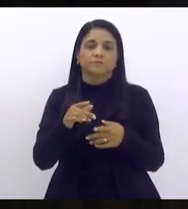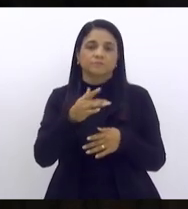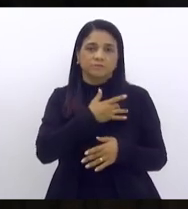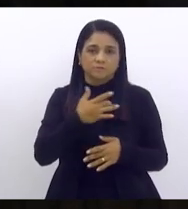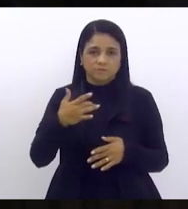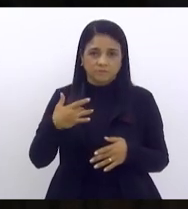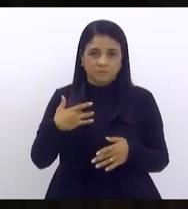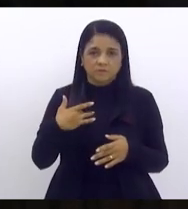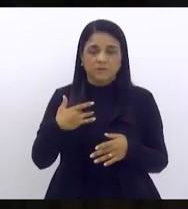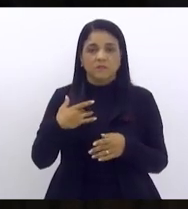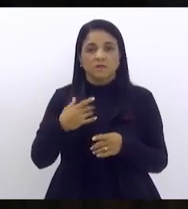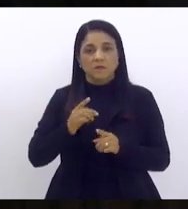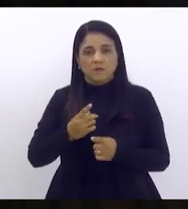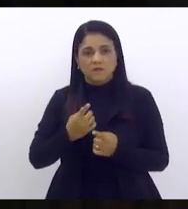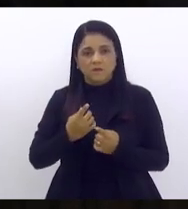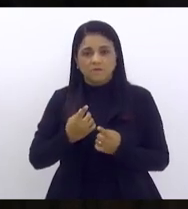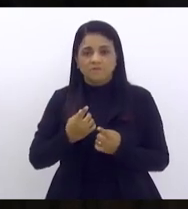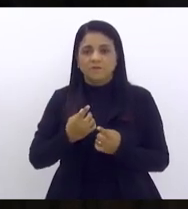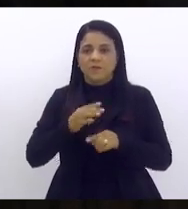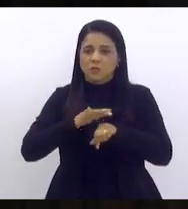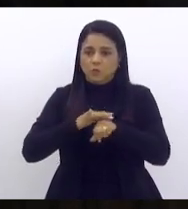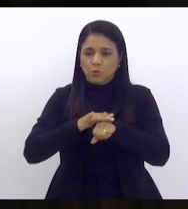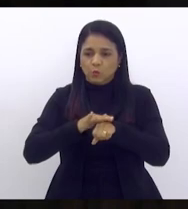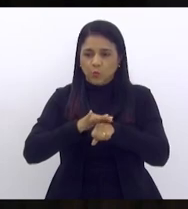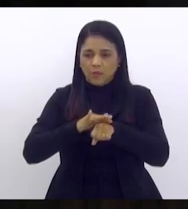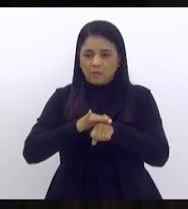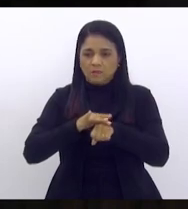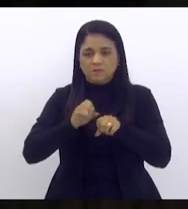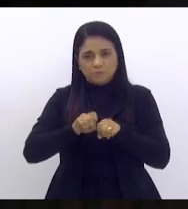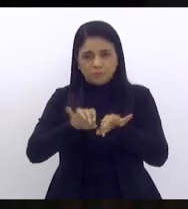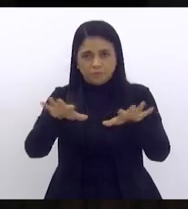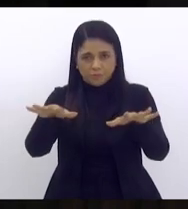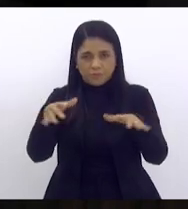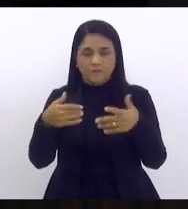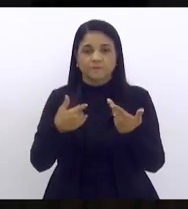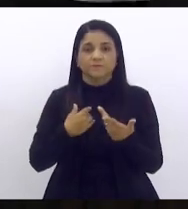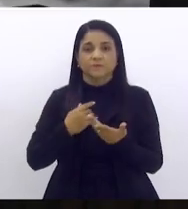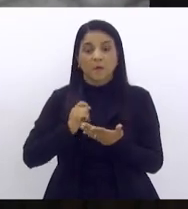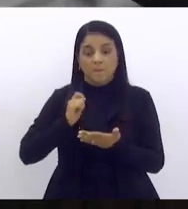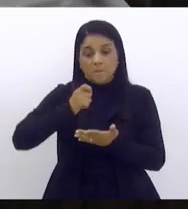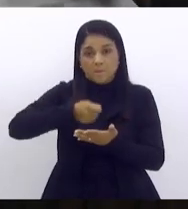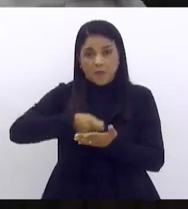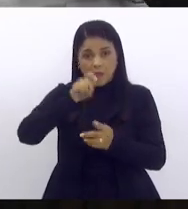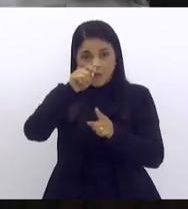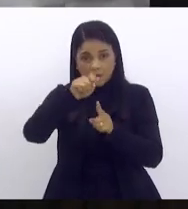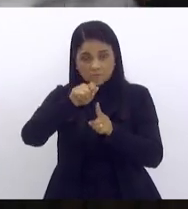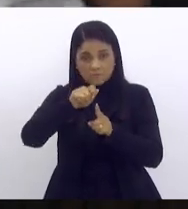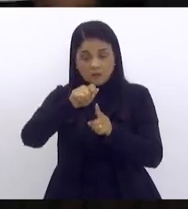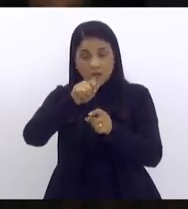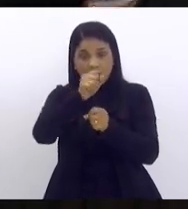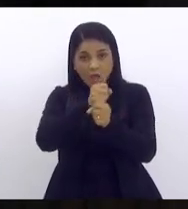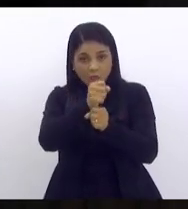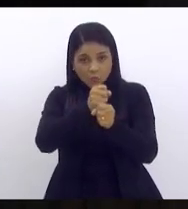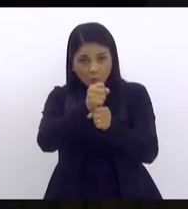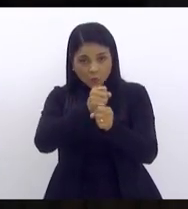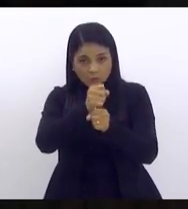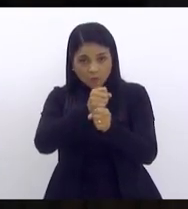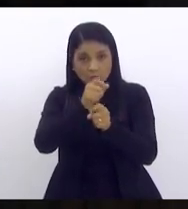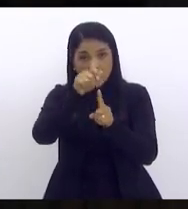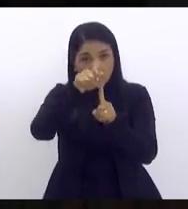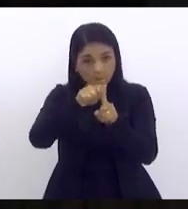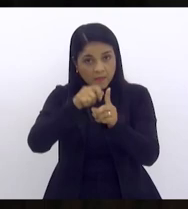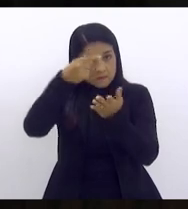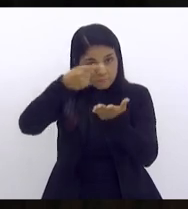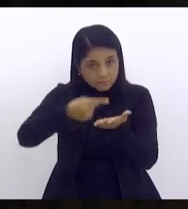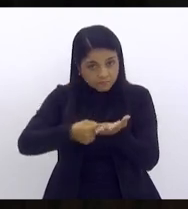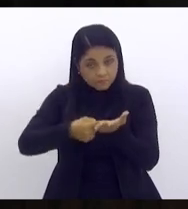combate às endemias. E a gratificação será paga anualmente, em mês definido, em ato da